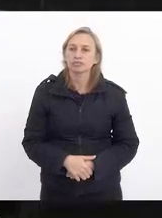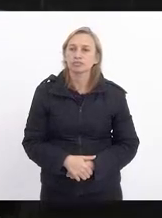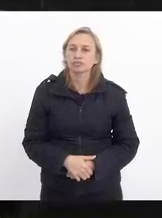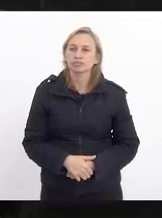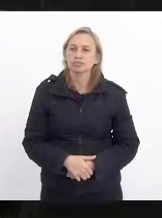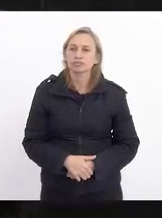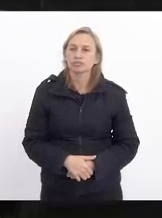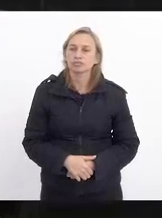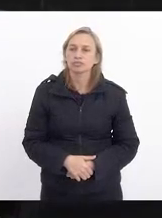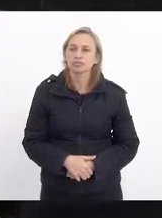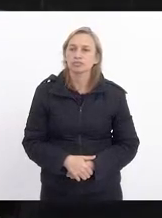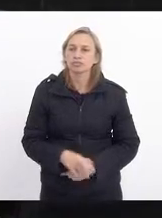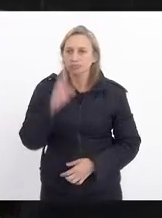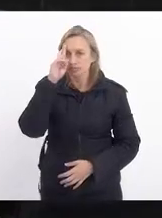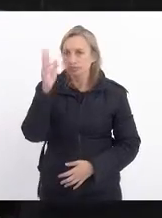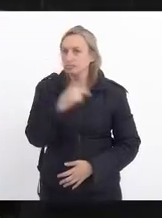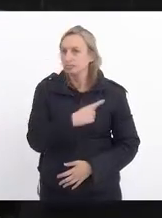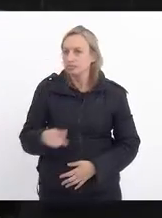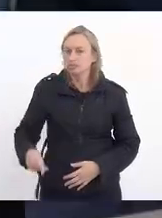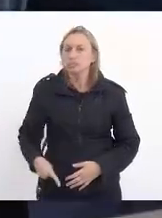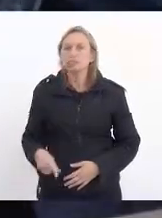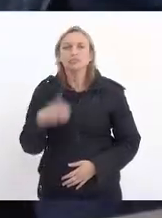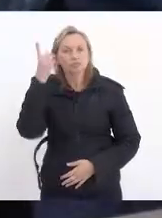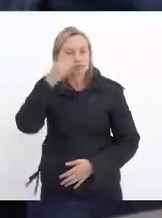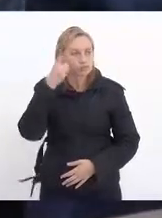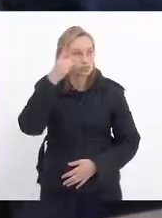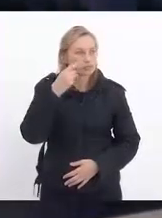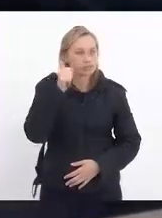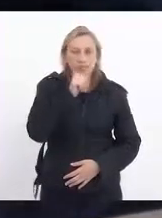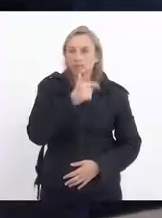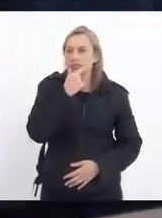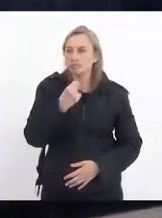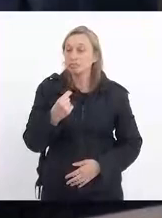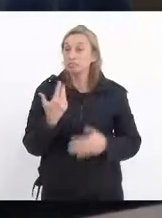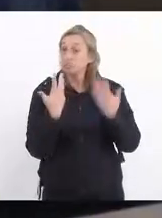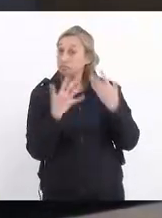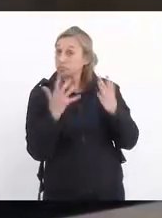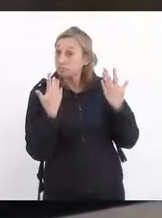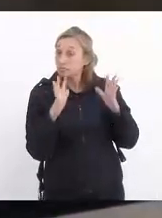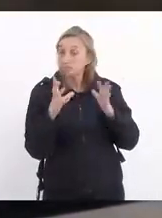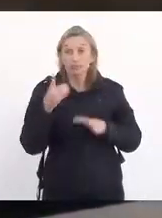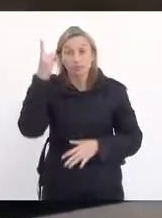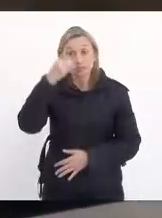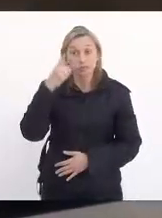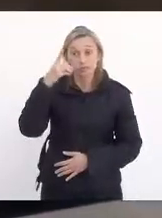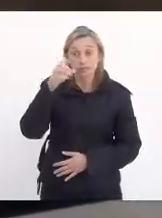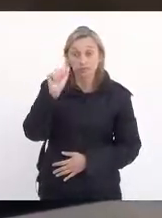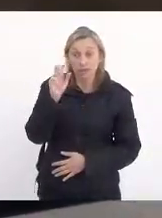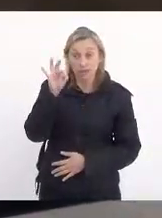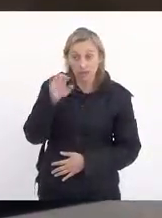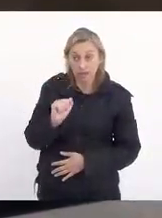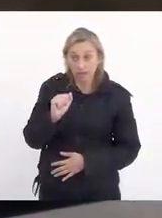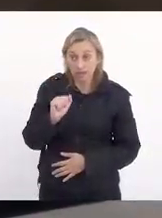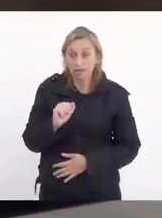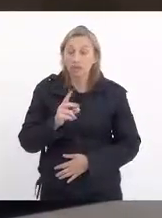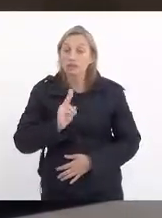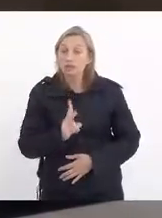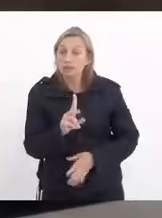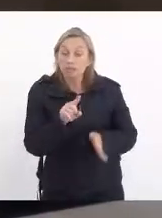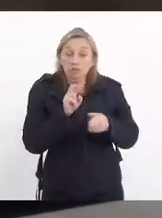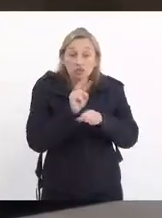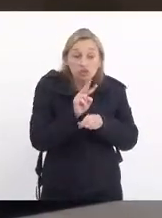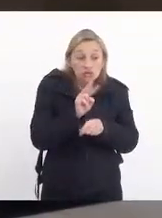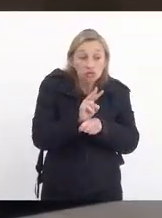o seu presidente deputados deputados é que Saúdo o deputado Átila Nunes sempre